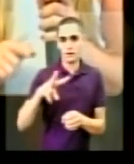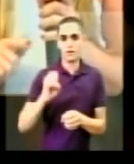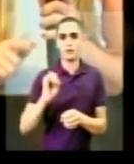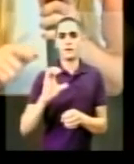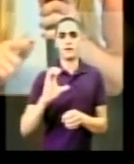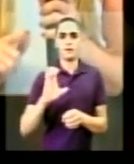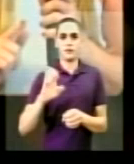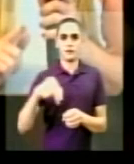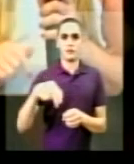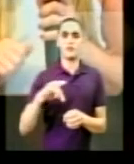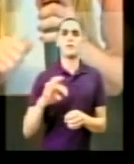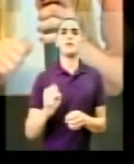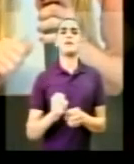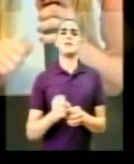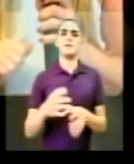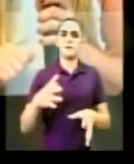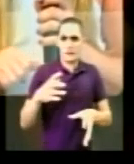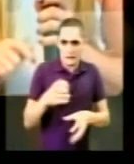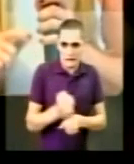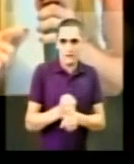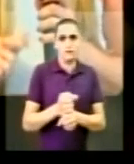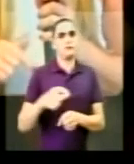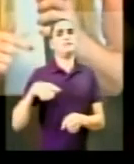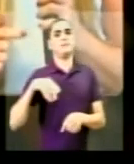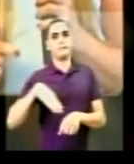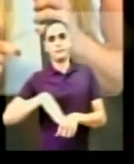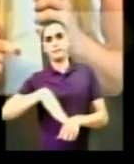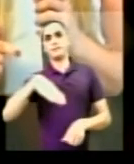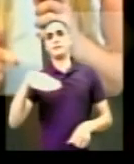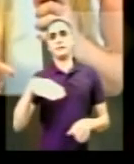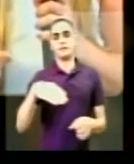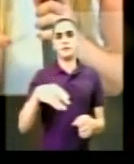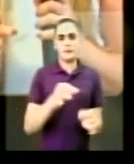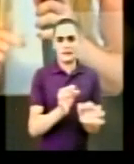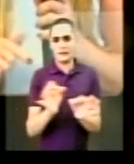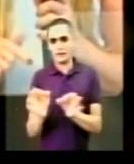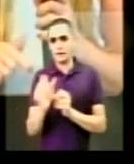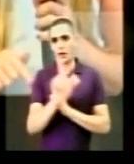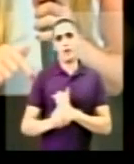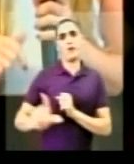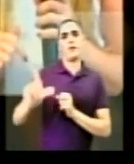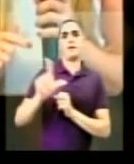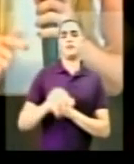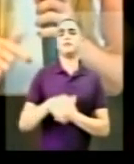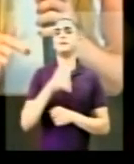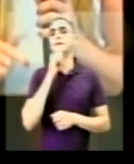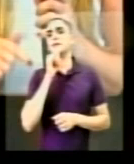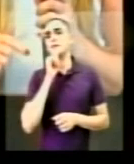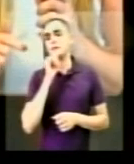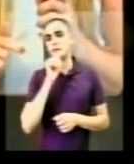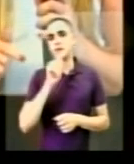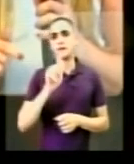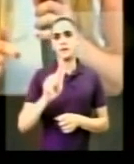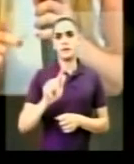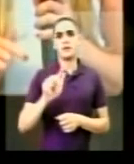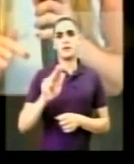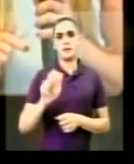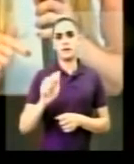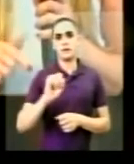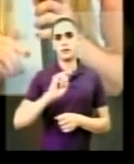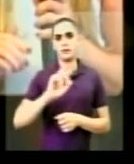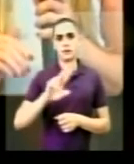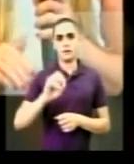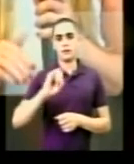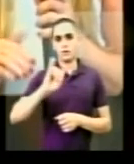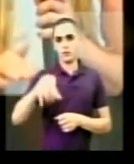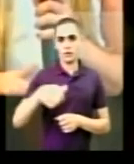26,29% do excesso de óbito para o mesmo período. Então, seguindo a mesma lógica, Guarujá, 26% do excesso